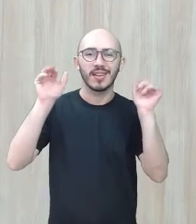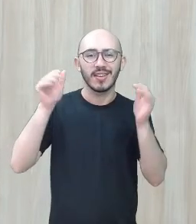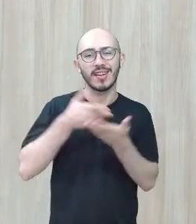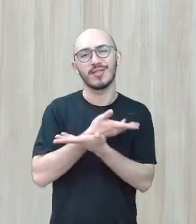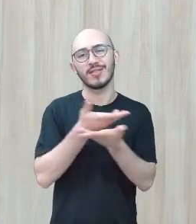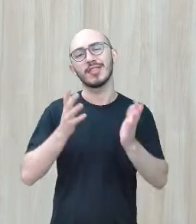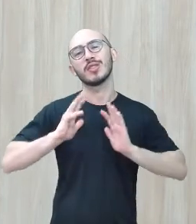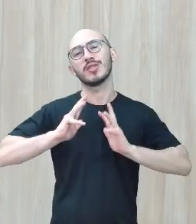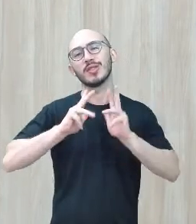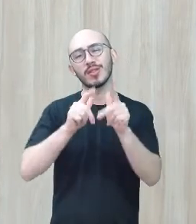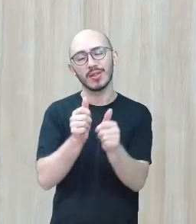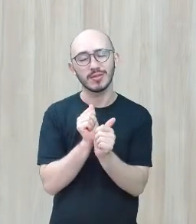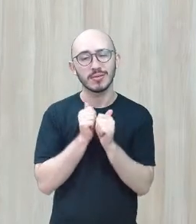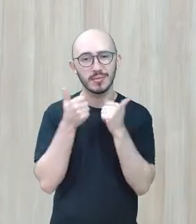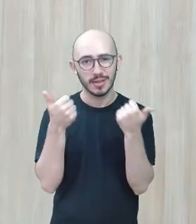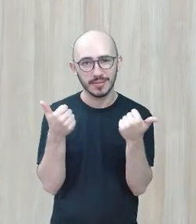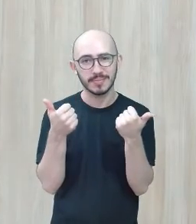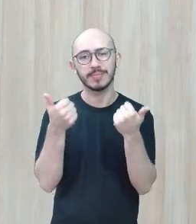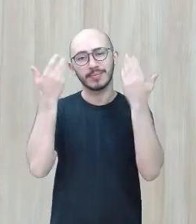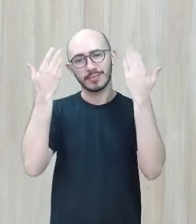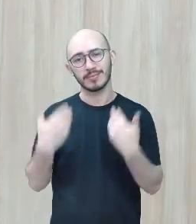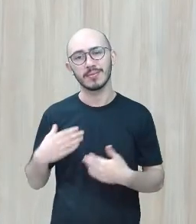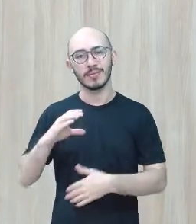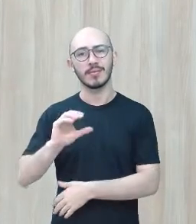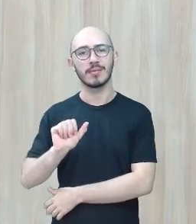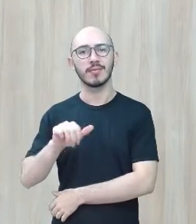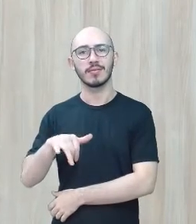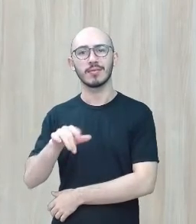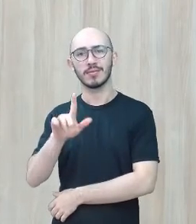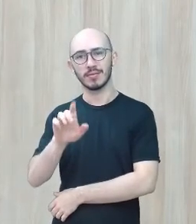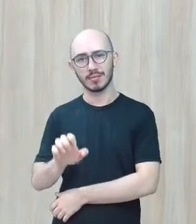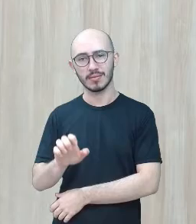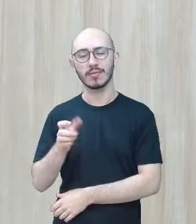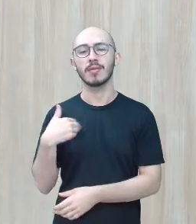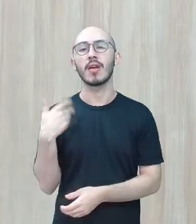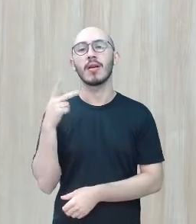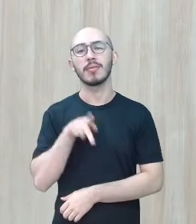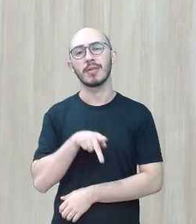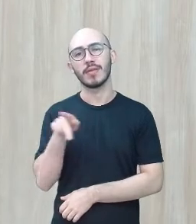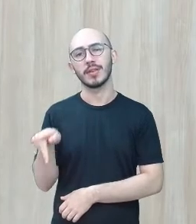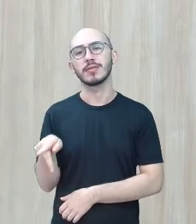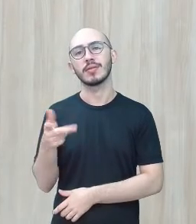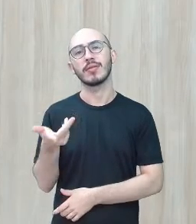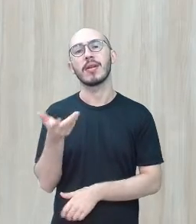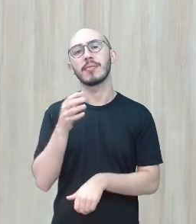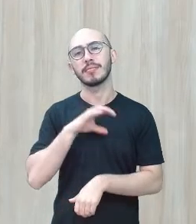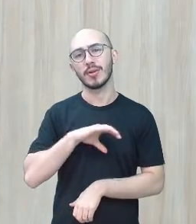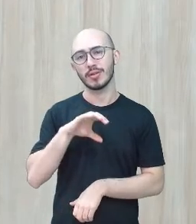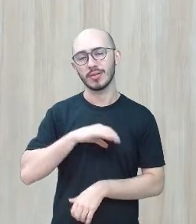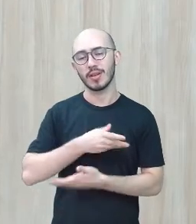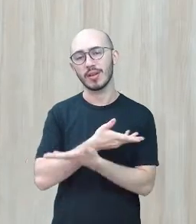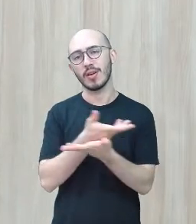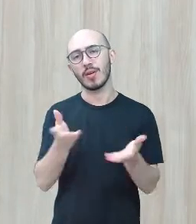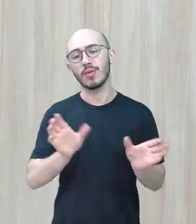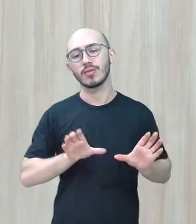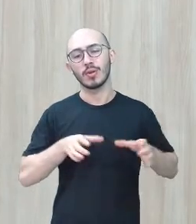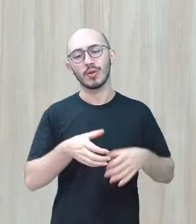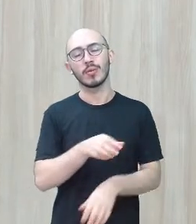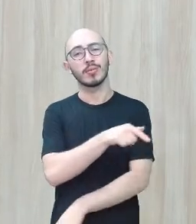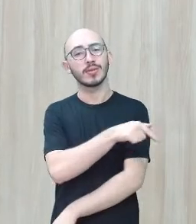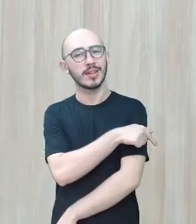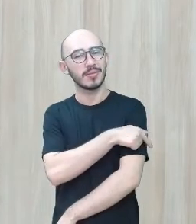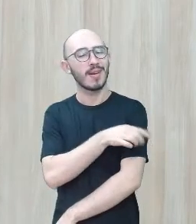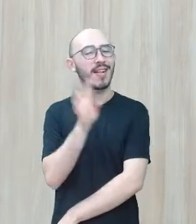meninas e meninos, tudo bem? Eu sou Camille Borba e hoje serei a professora de língua portuguesa de vocês do 7º ano. Vê